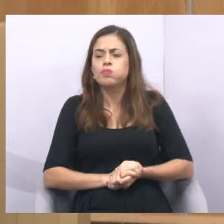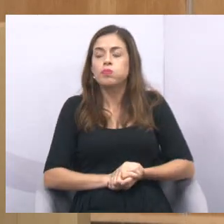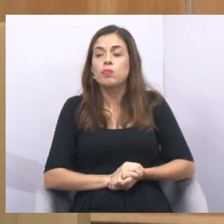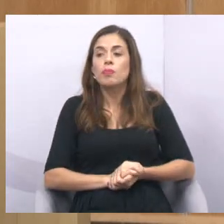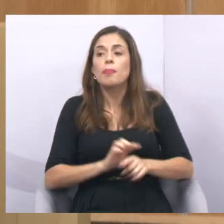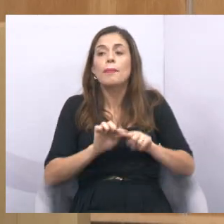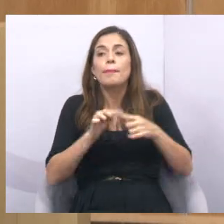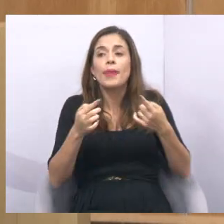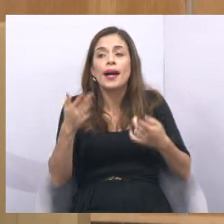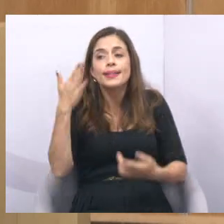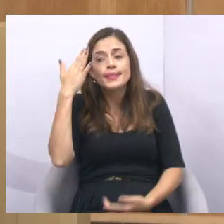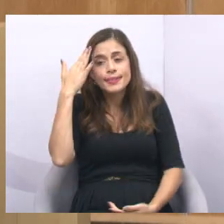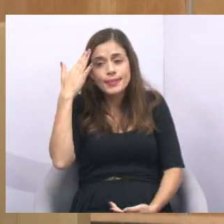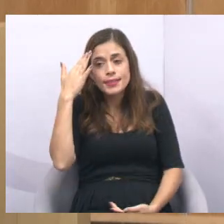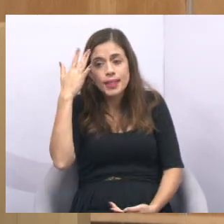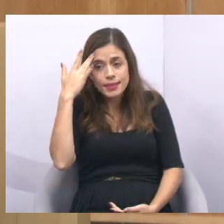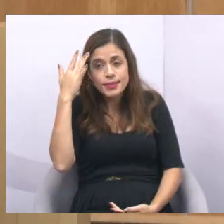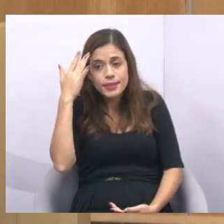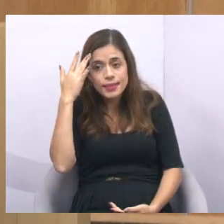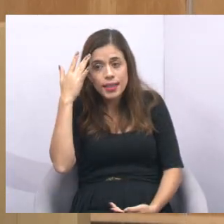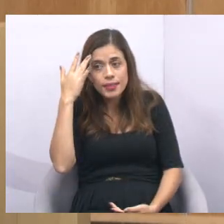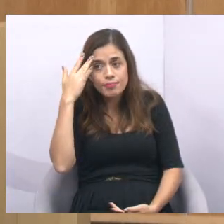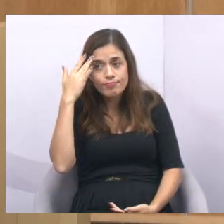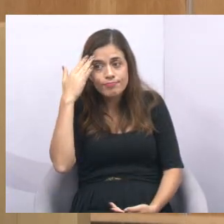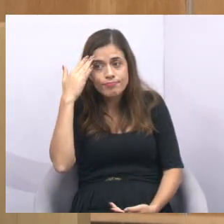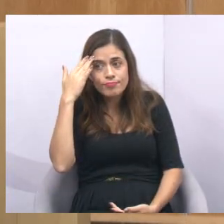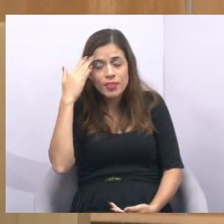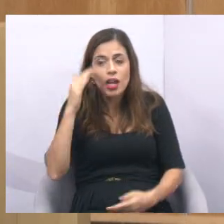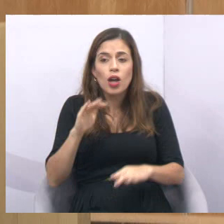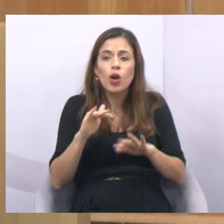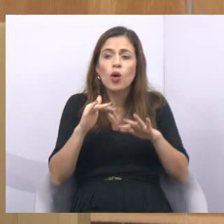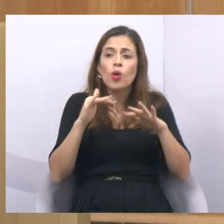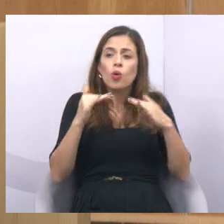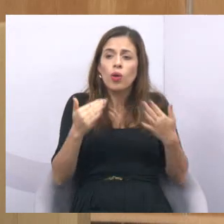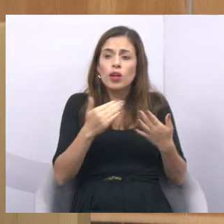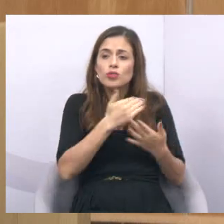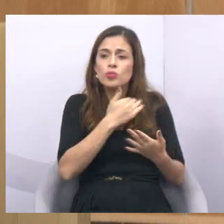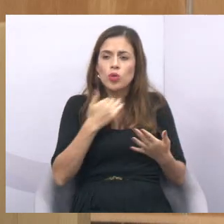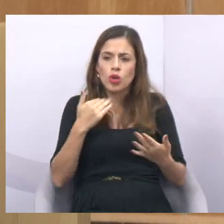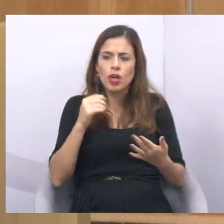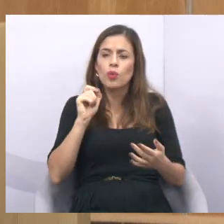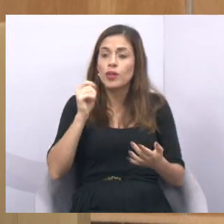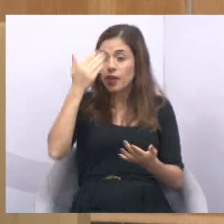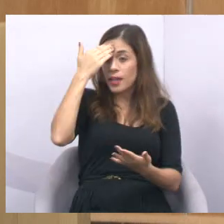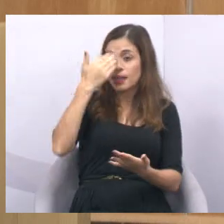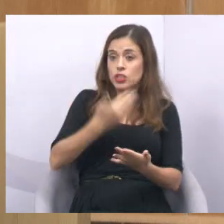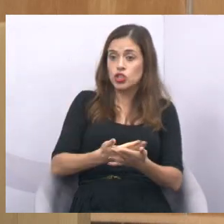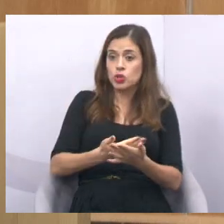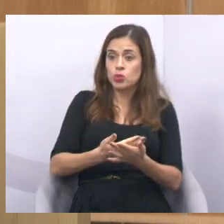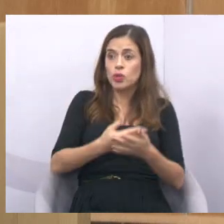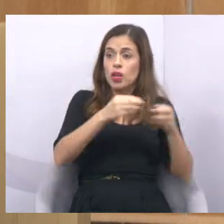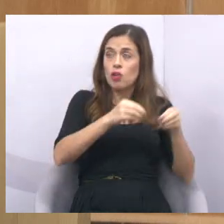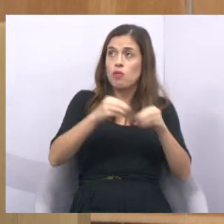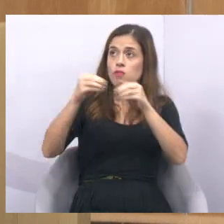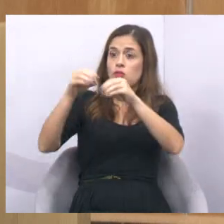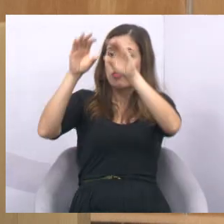sei, pela minha crença, que quando eu morrer, eu vou para algum lugar.